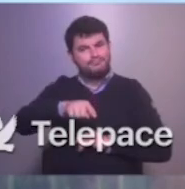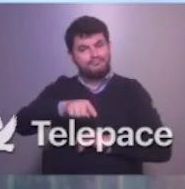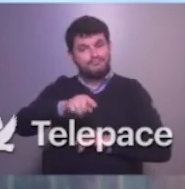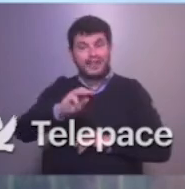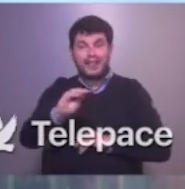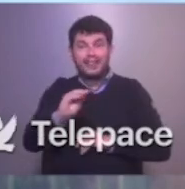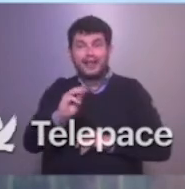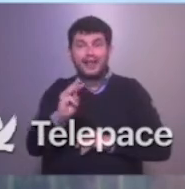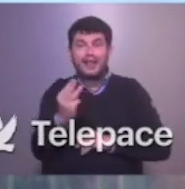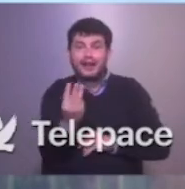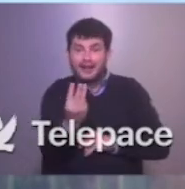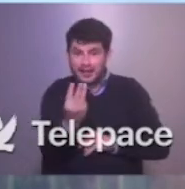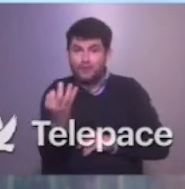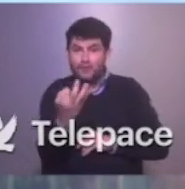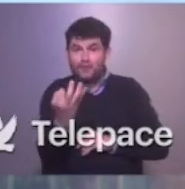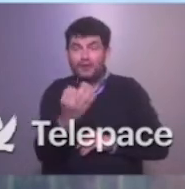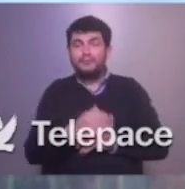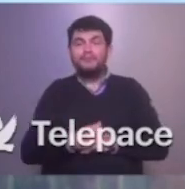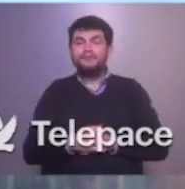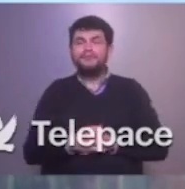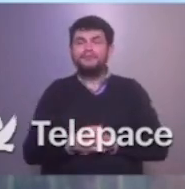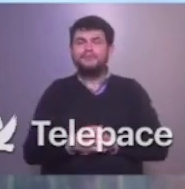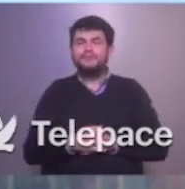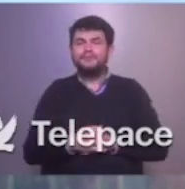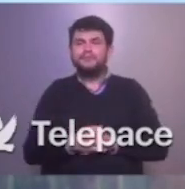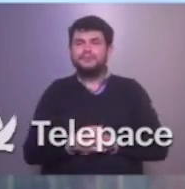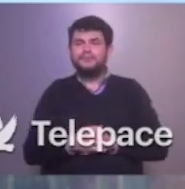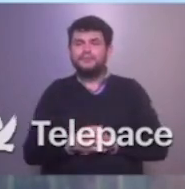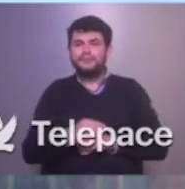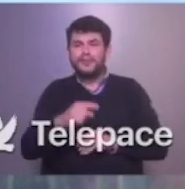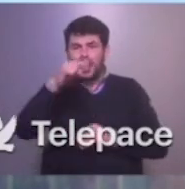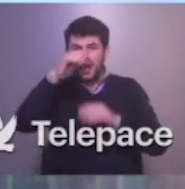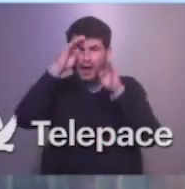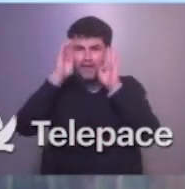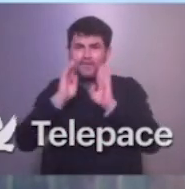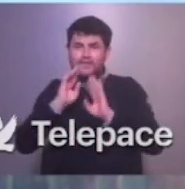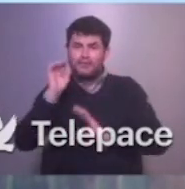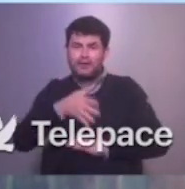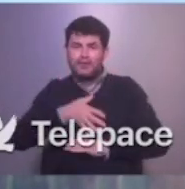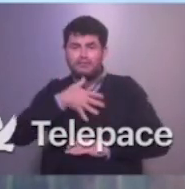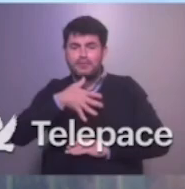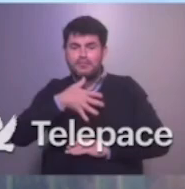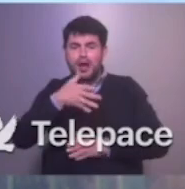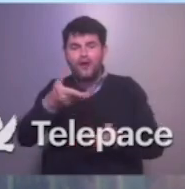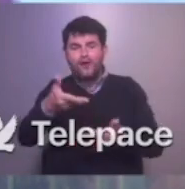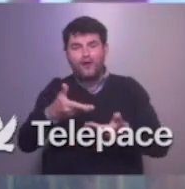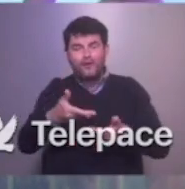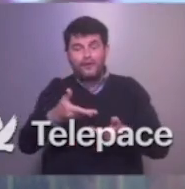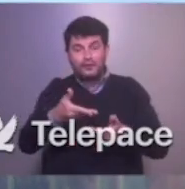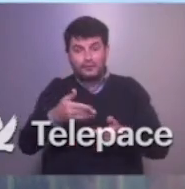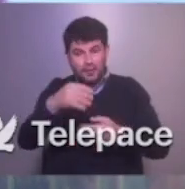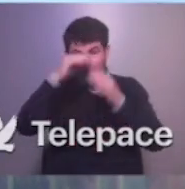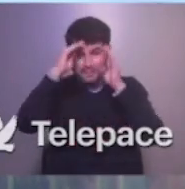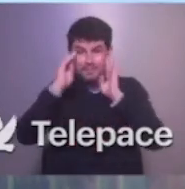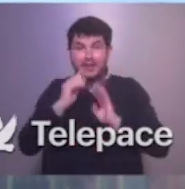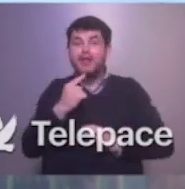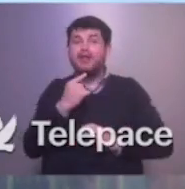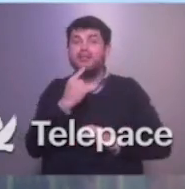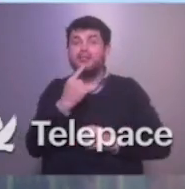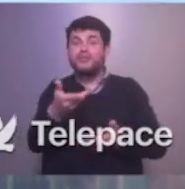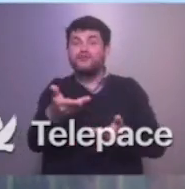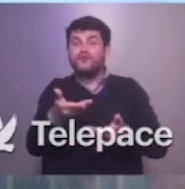delas, dessas três crianças, ela dirigiu um convite. Maria dirigiu